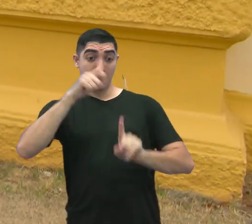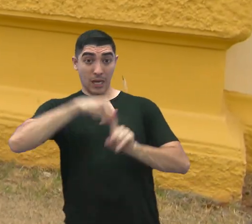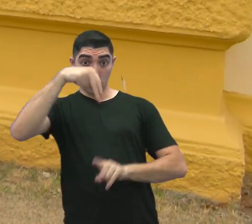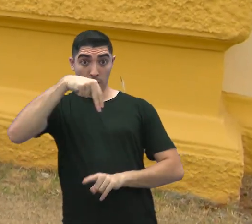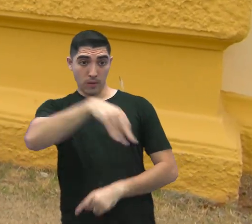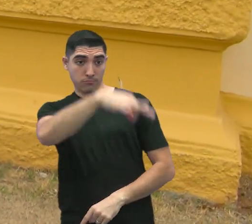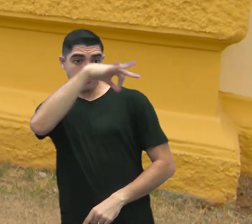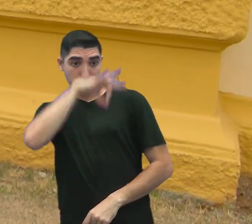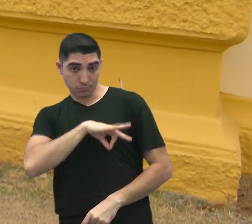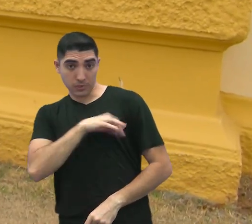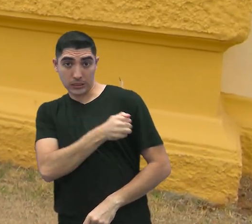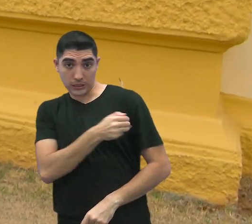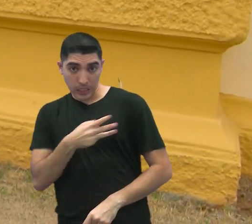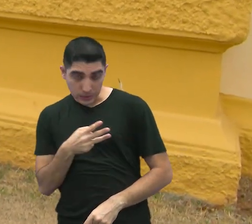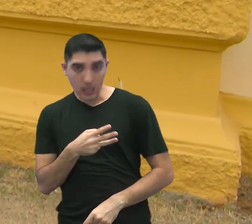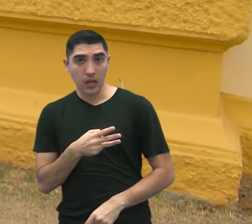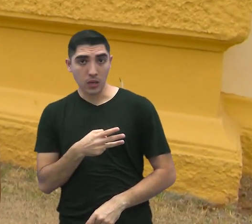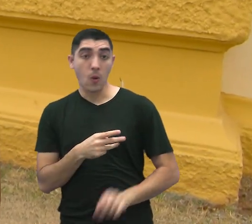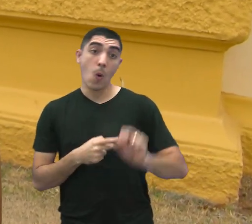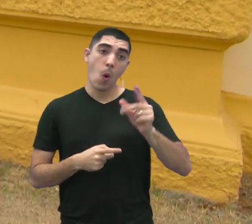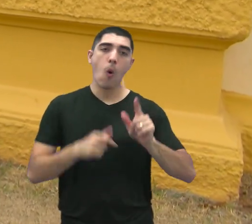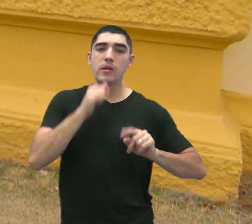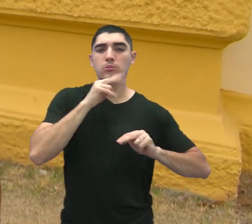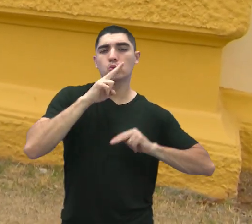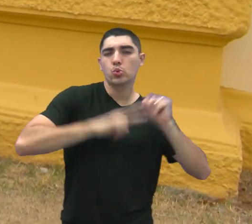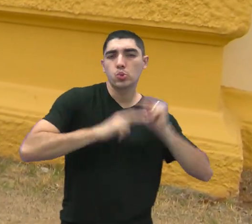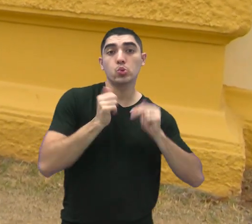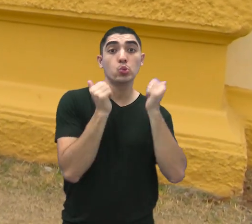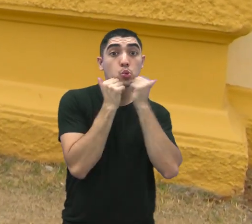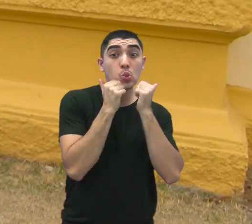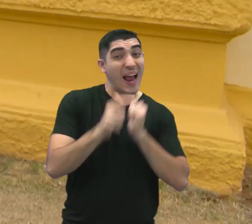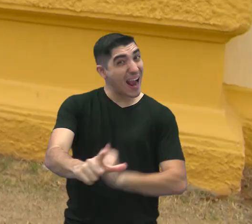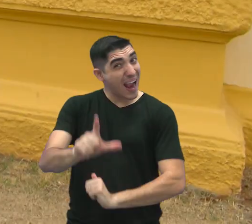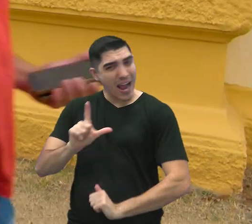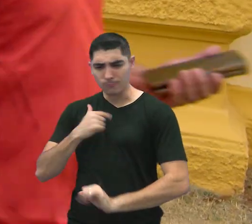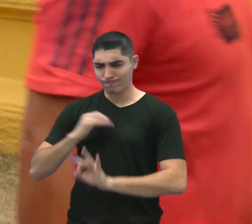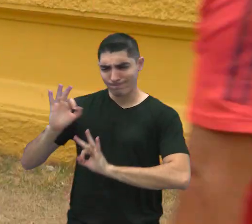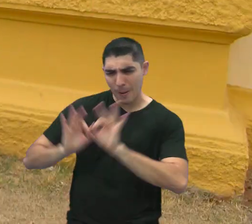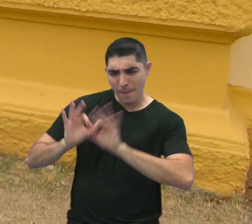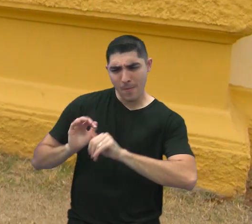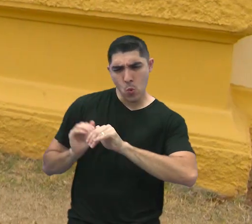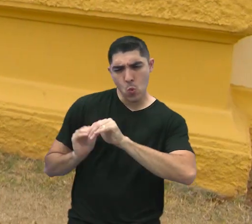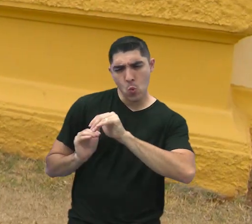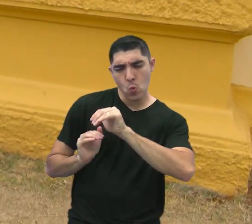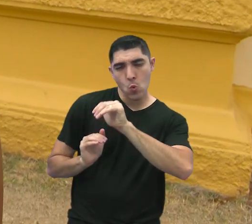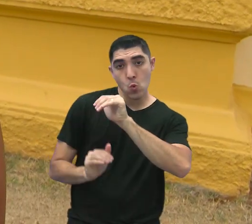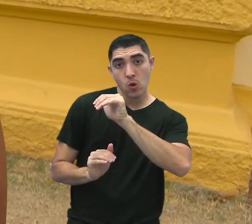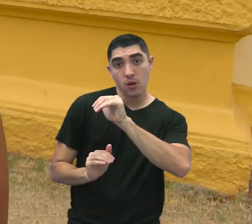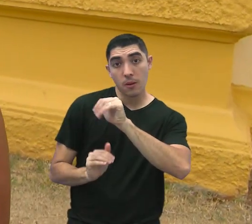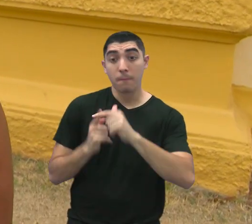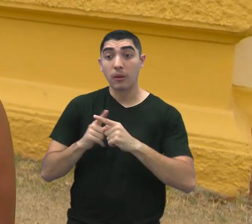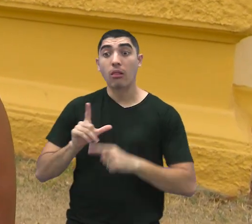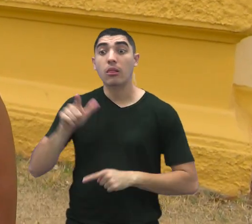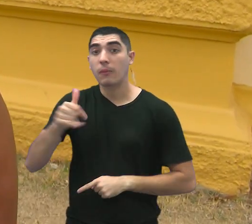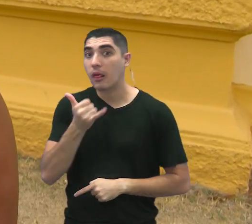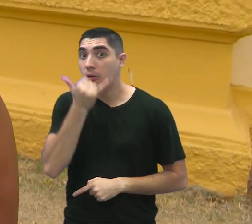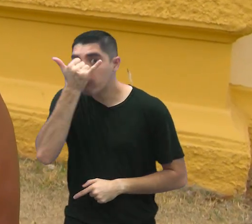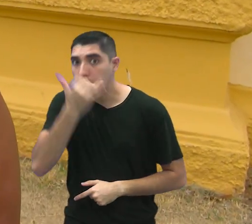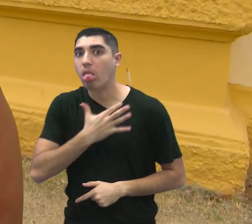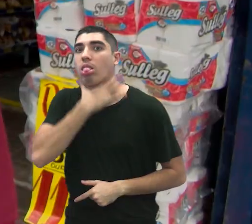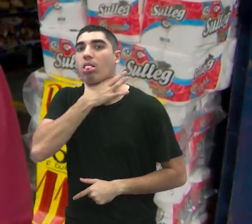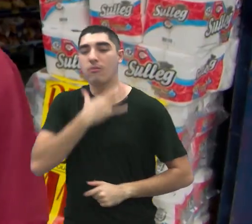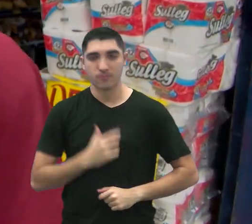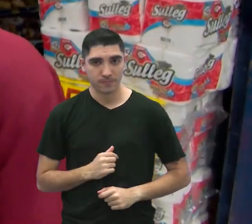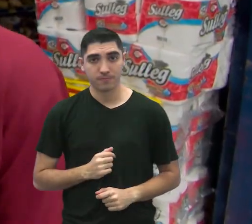receber, bem antes, tipo, em julho, a gente já tem que começar a planejar, né? Porque para não ficar apertado